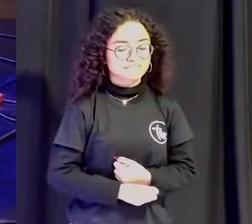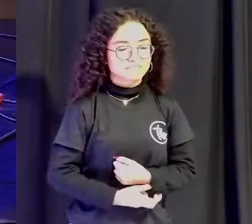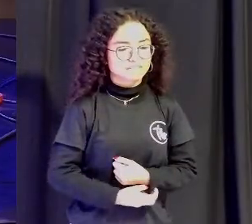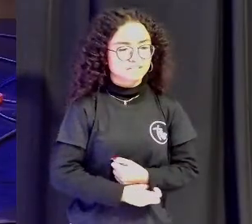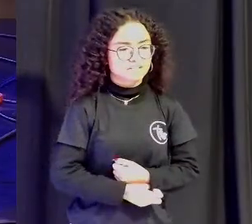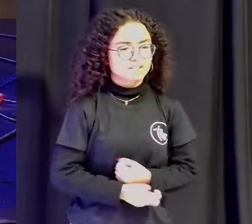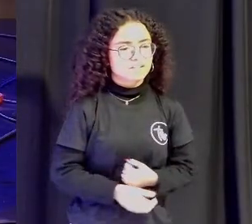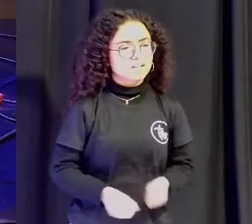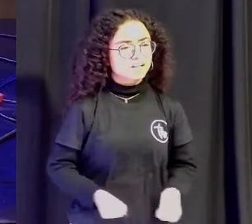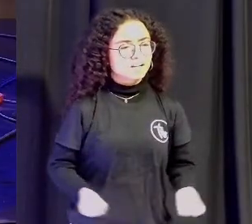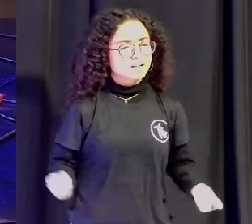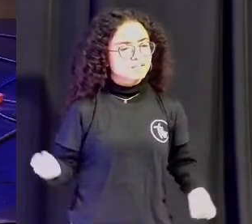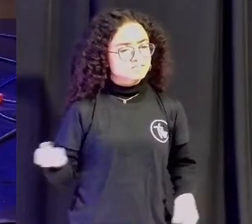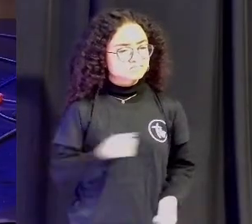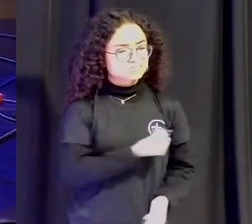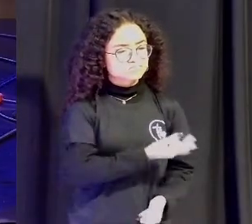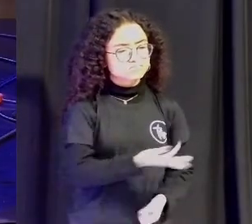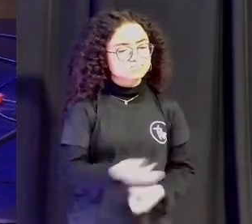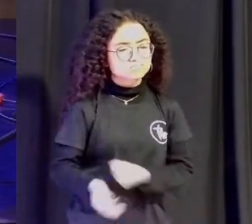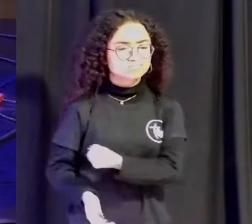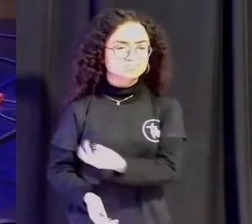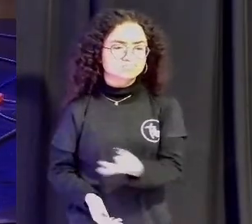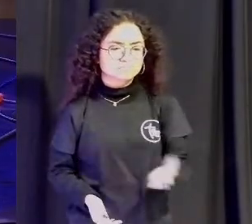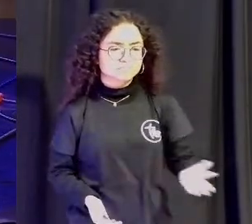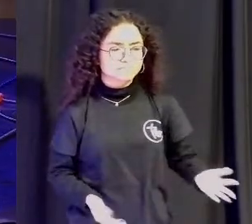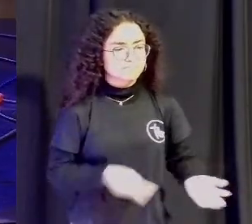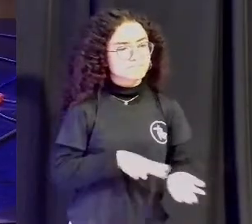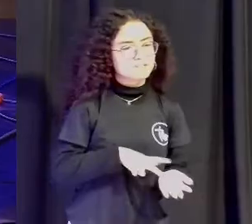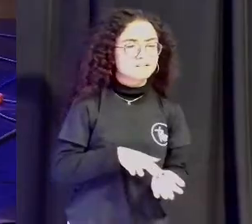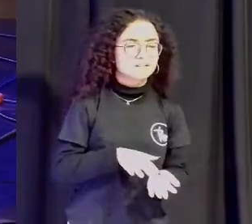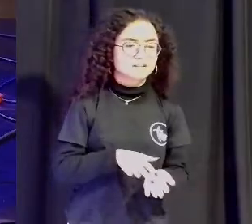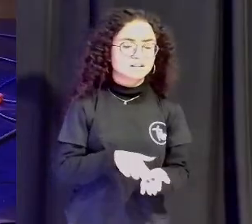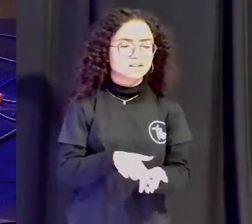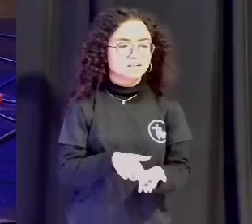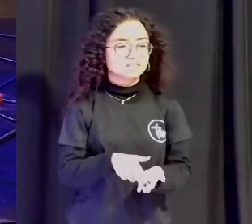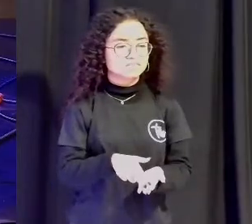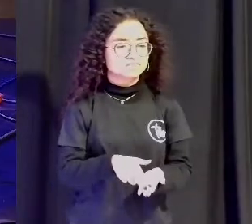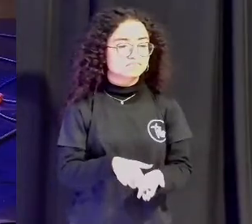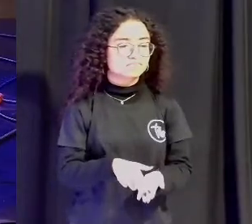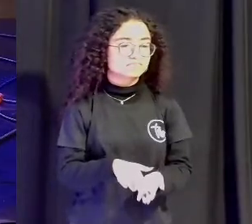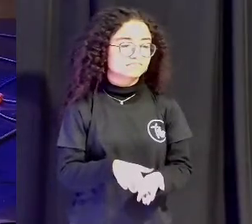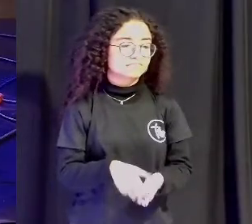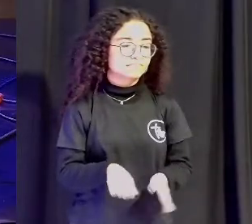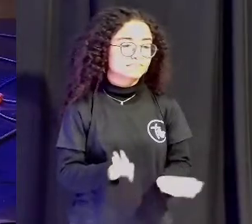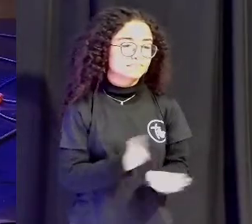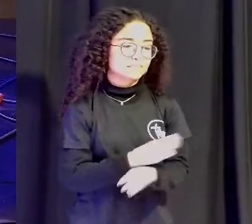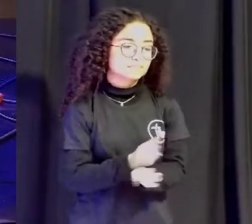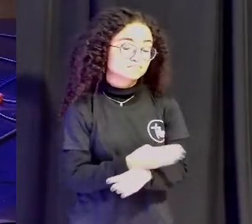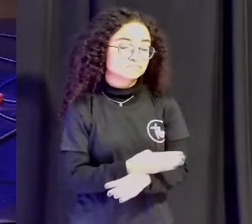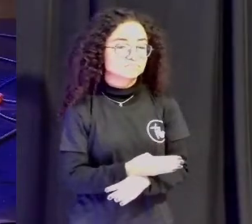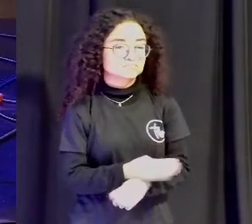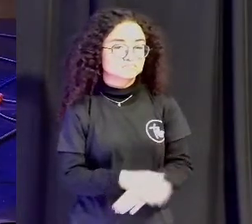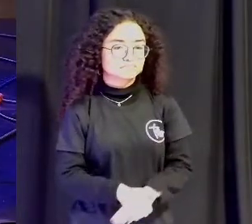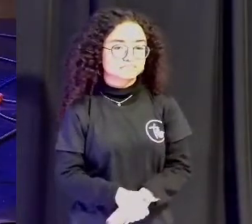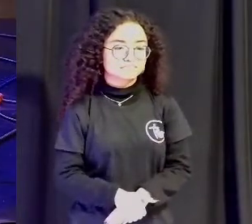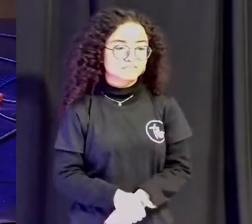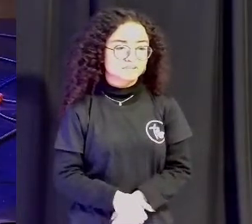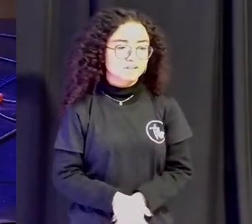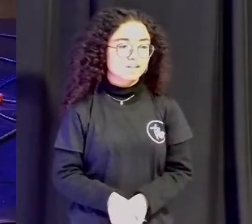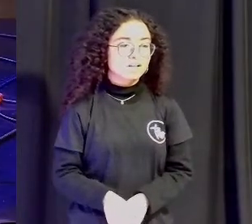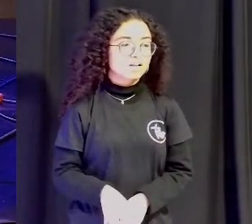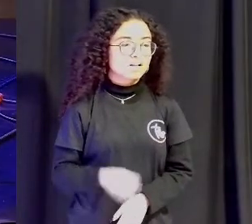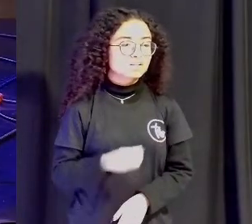Milhares e centenas de milhares de pessoas caminham pelas ruas como zumbis, sem